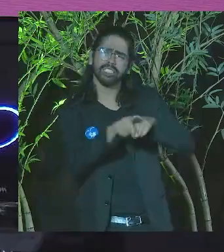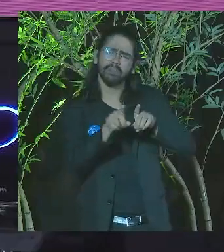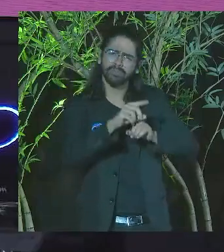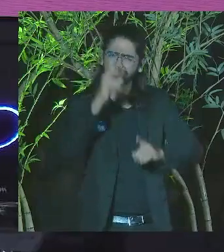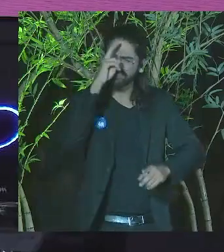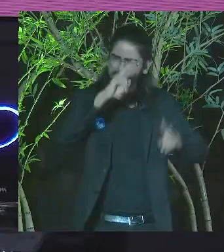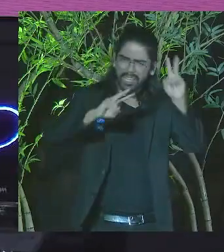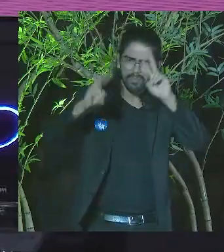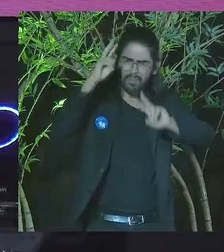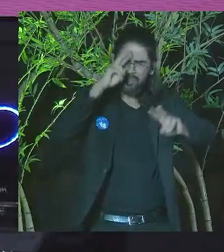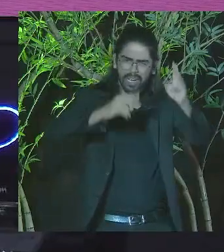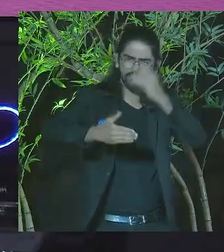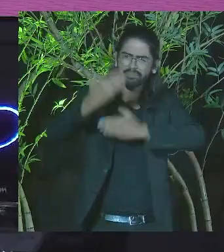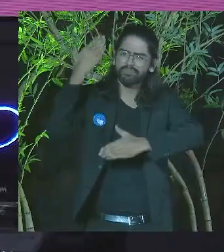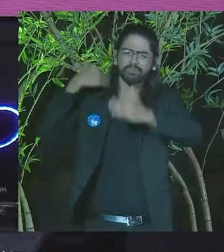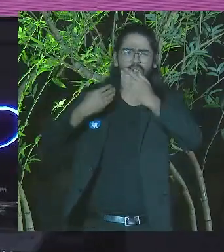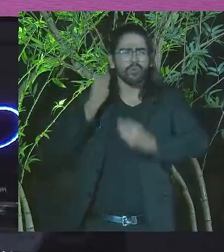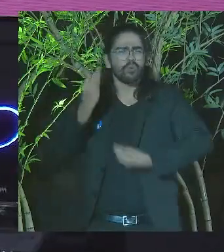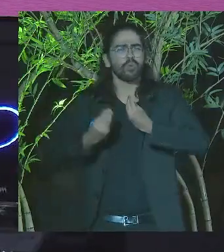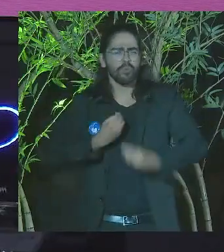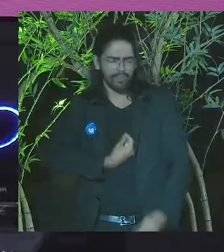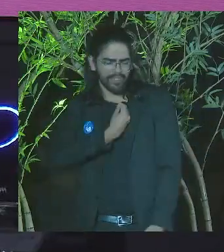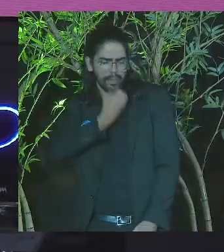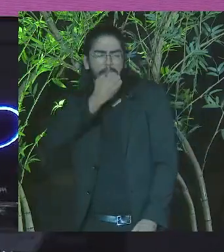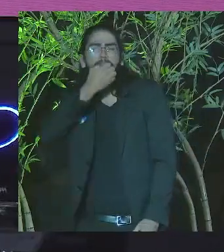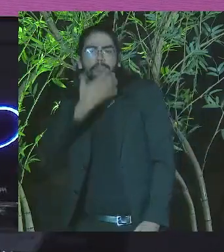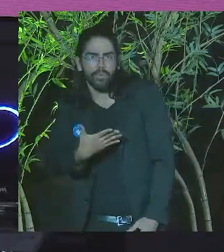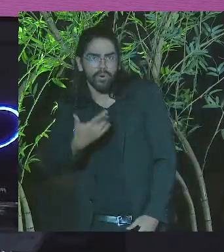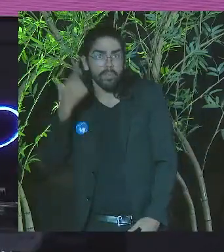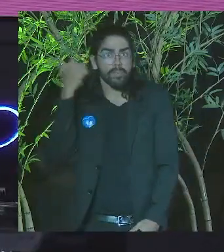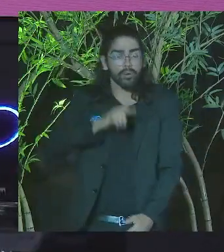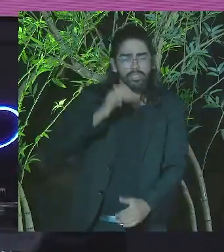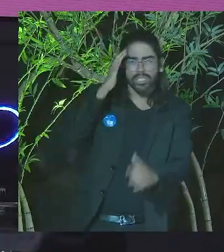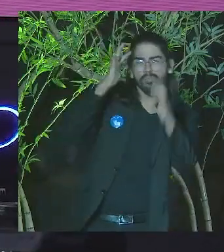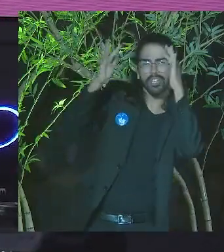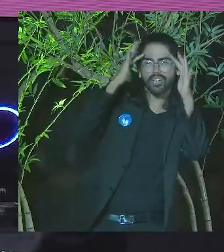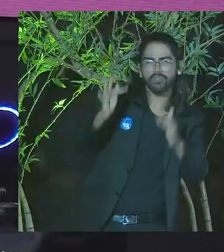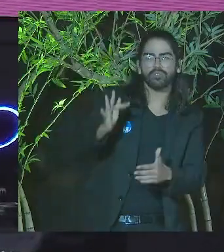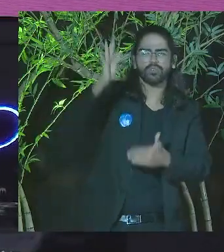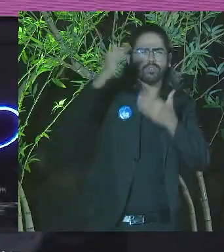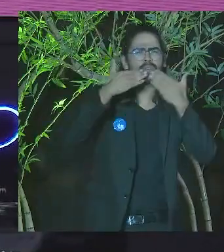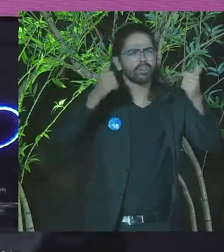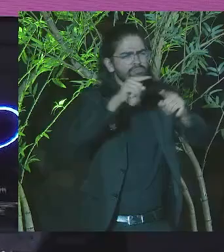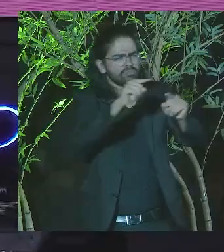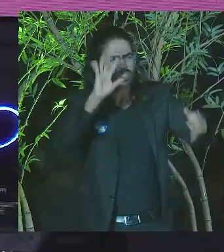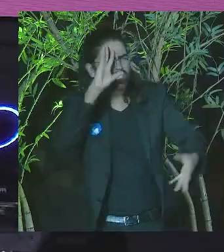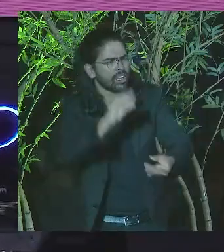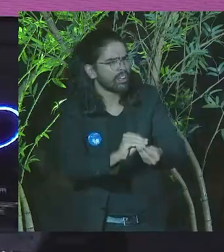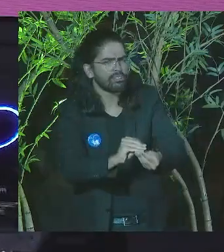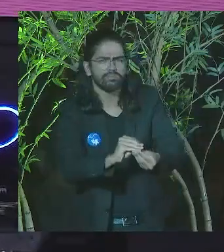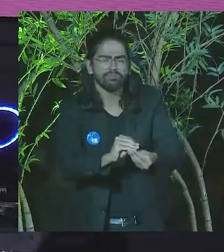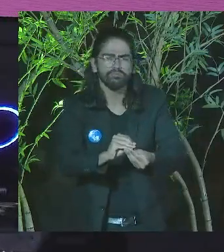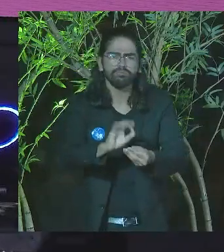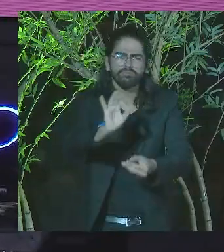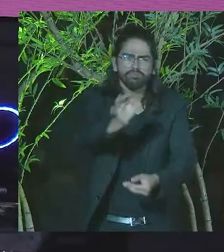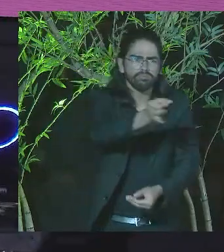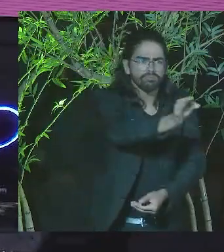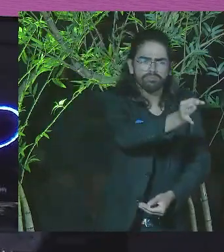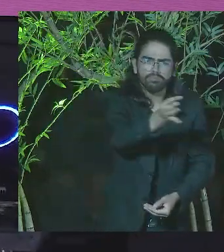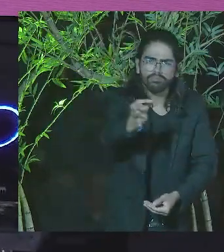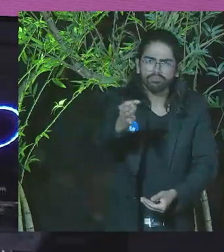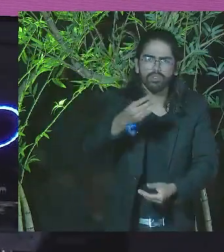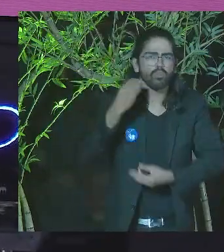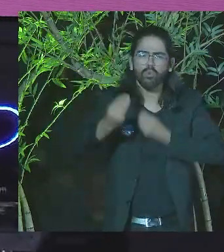resgata nesse lugar do bem viver, para a gente poder projetar futuros melhores. Faz sentido um pouquinho de como que a gente faz